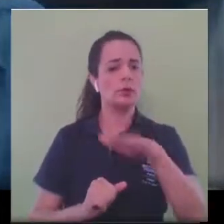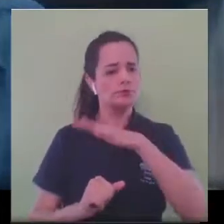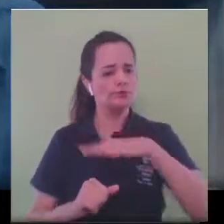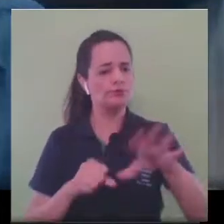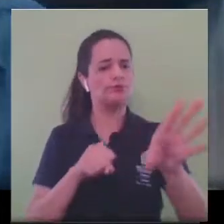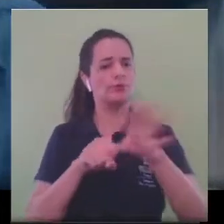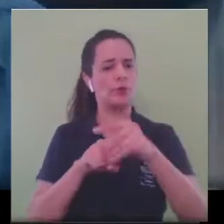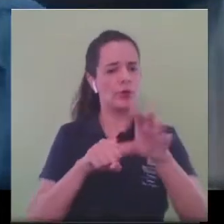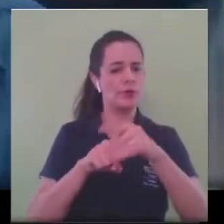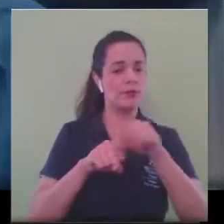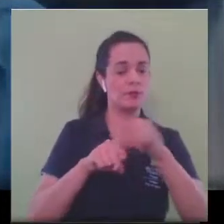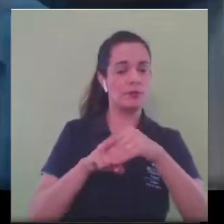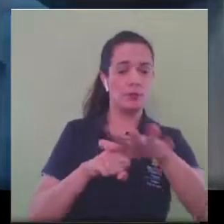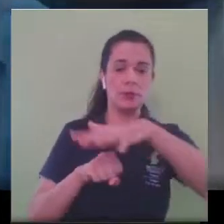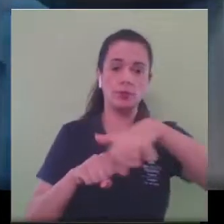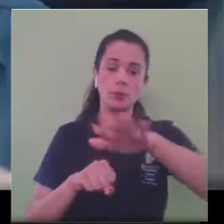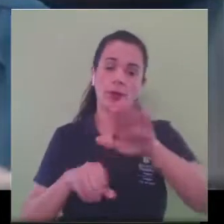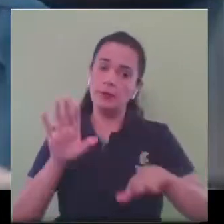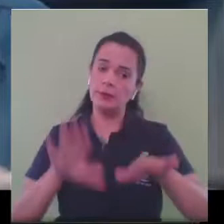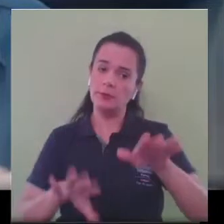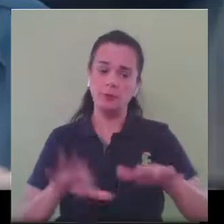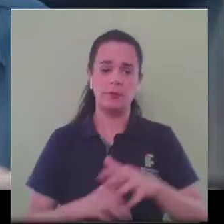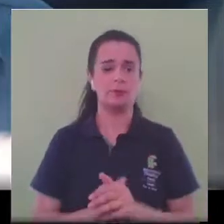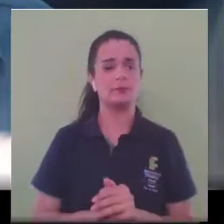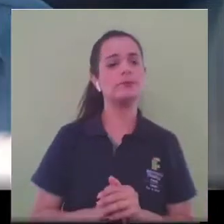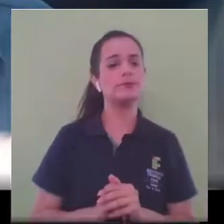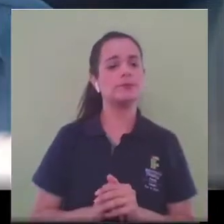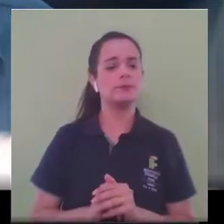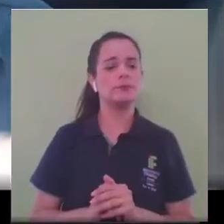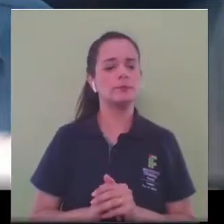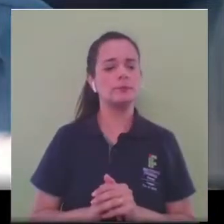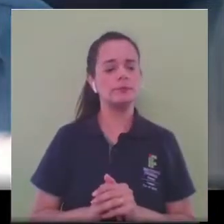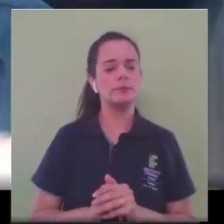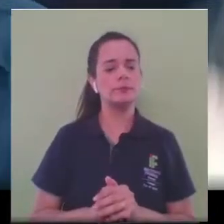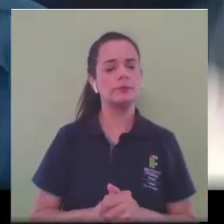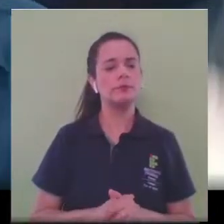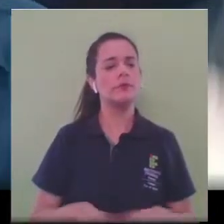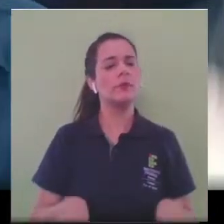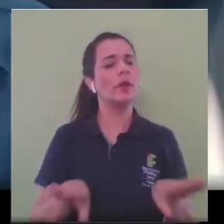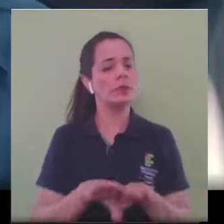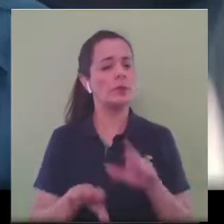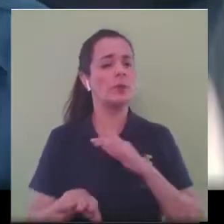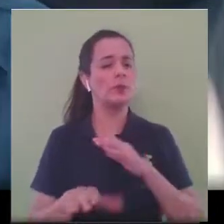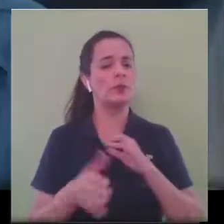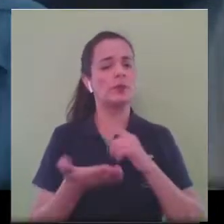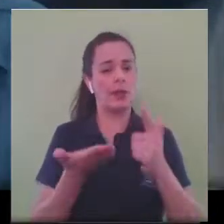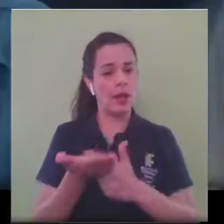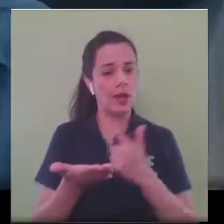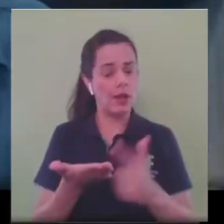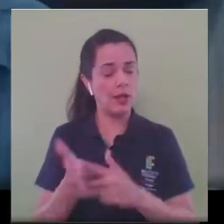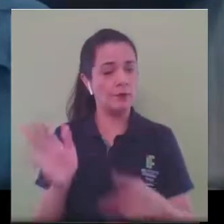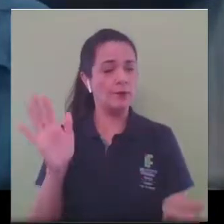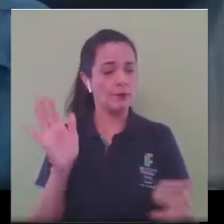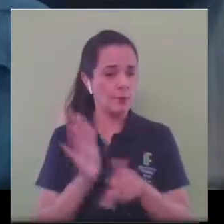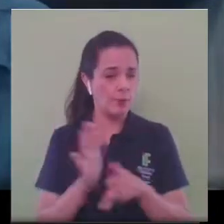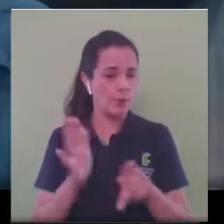conhecimento. Existe, evidentemente, né, os livros da classe universitária, que você é obrigado a ler quando está fazendo a faculdade, ou curso